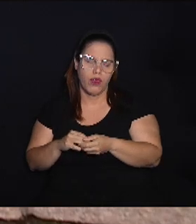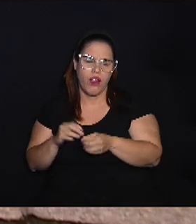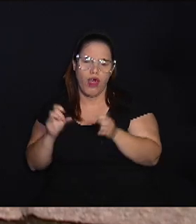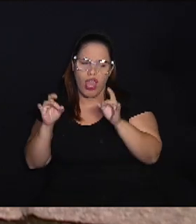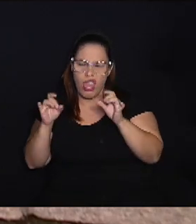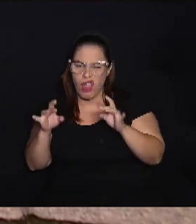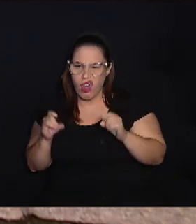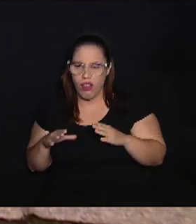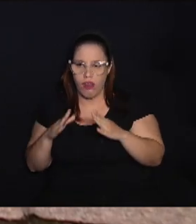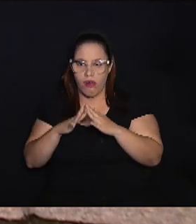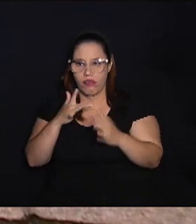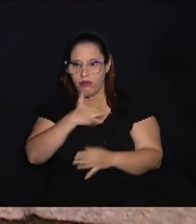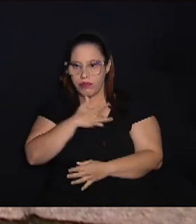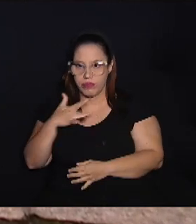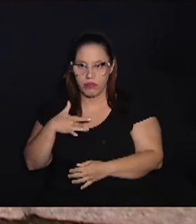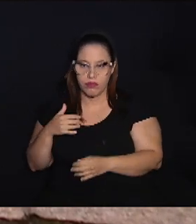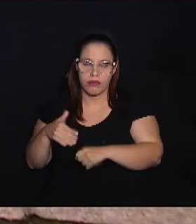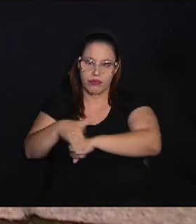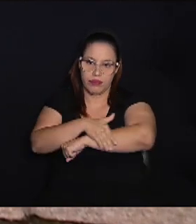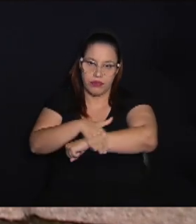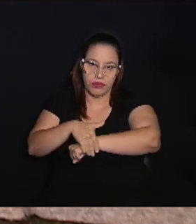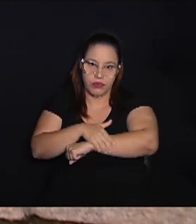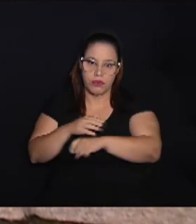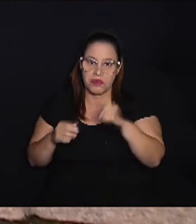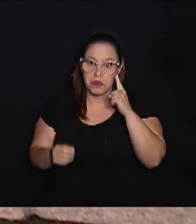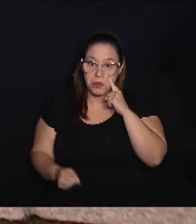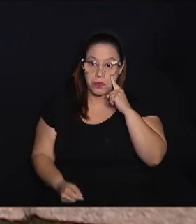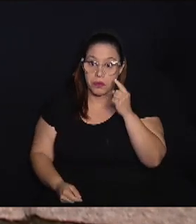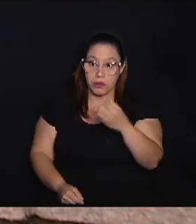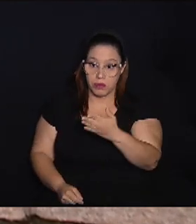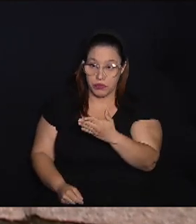centro de saúde, incluindo endereço, estão no site